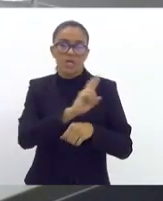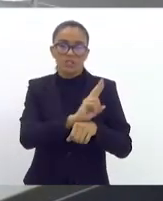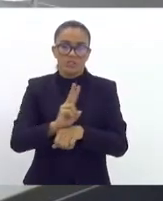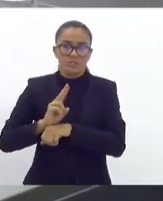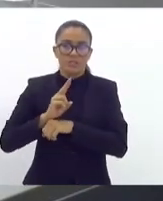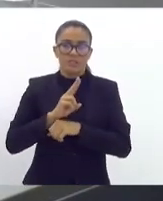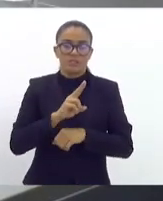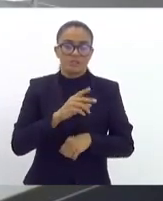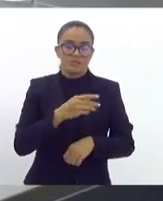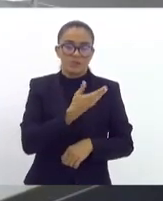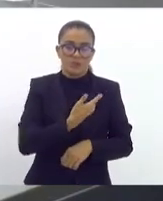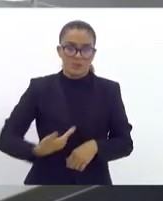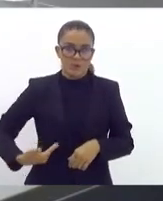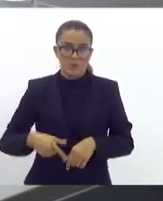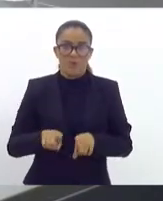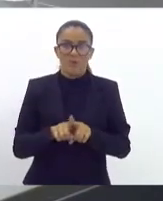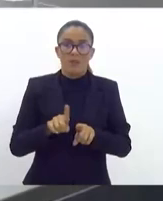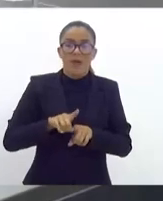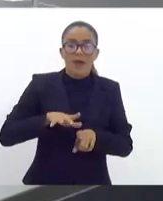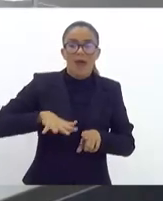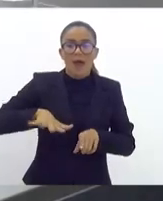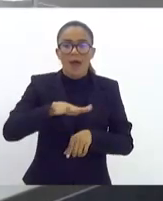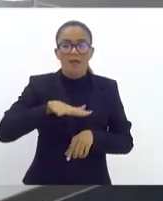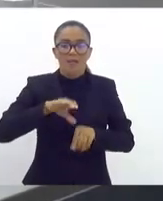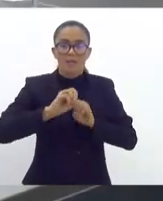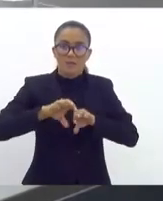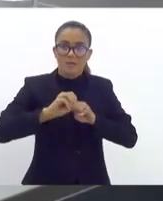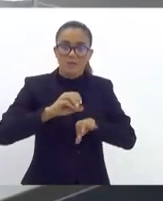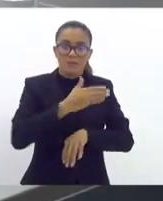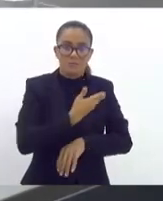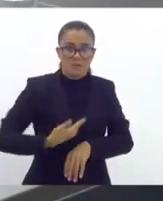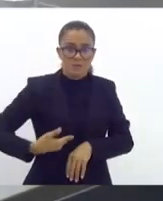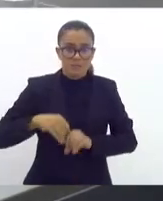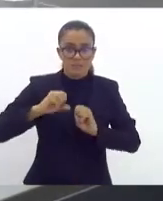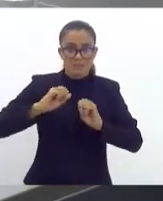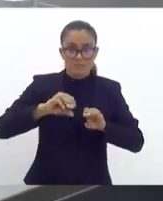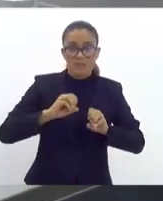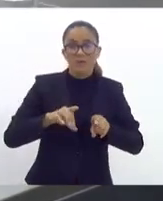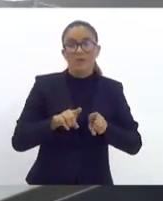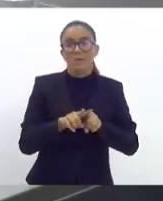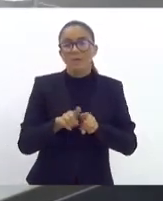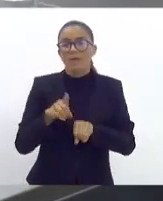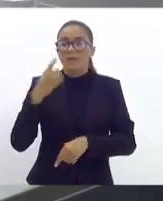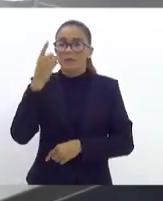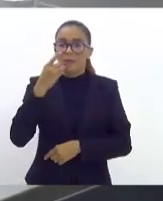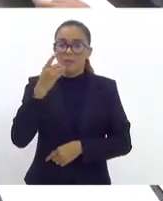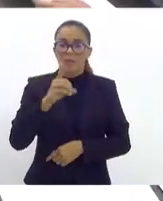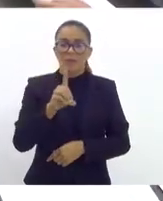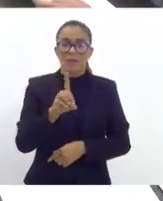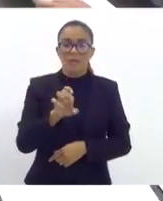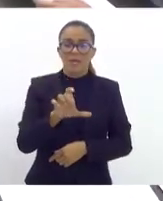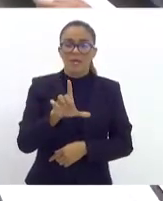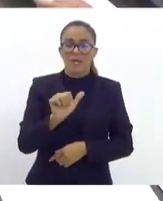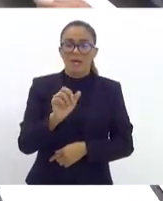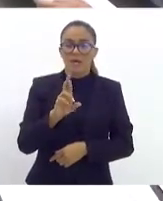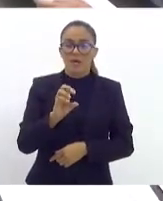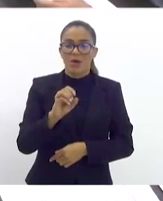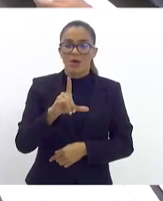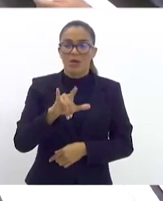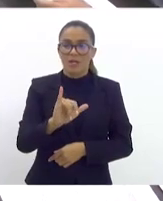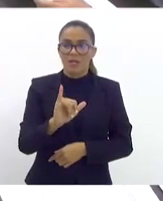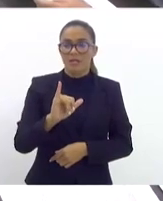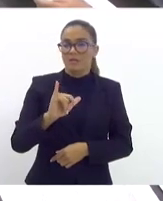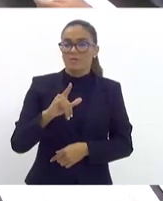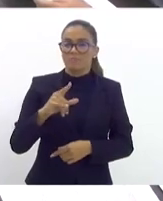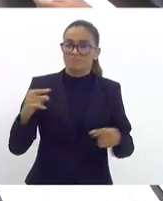e estabelecimentos da rede pública estadual de ensino para aparecer Deputado Guilherme senhor presidente pela